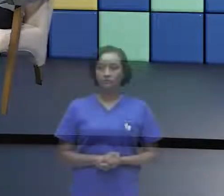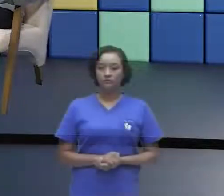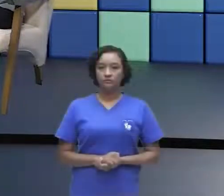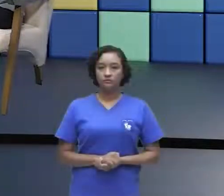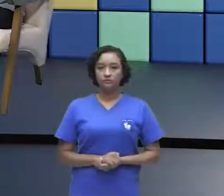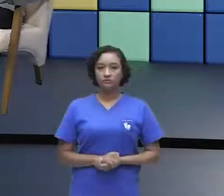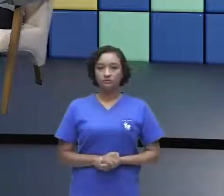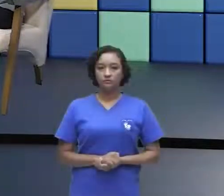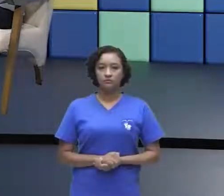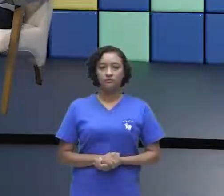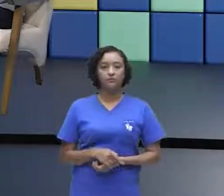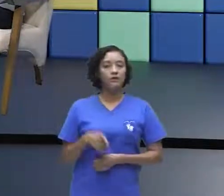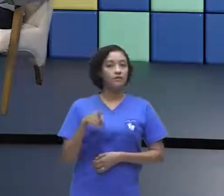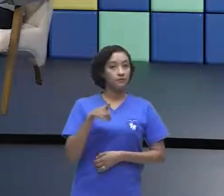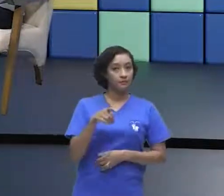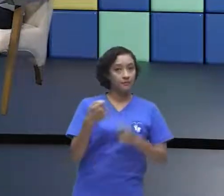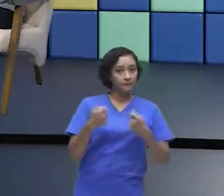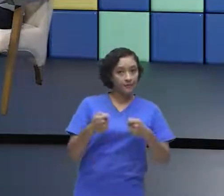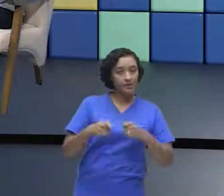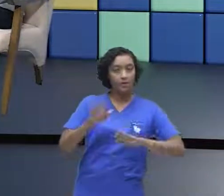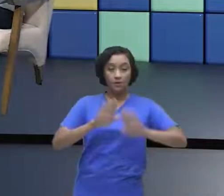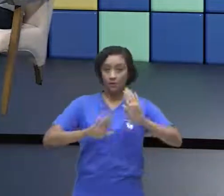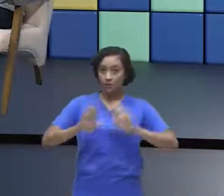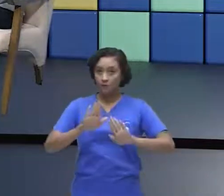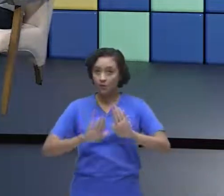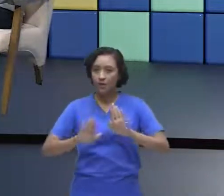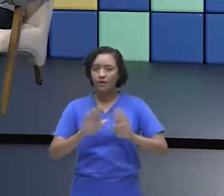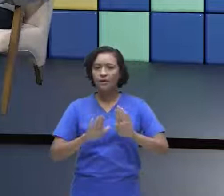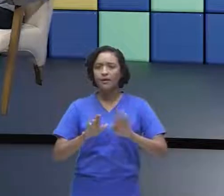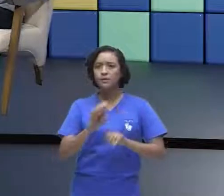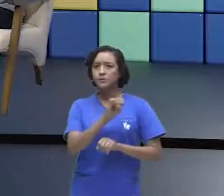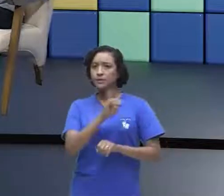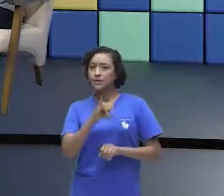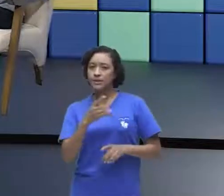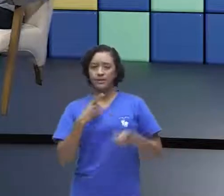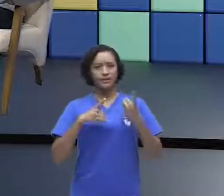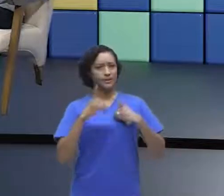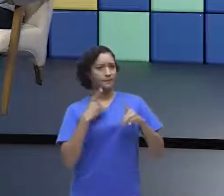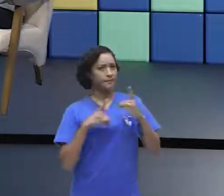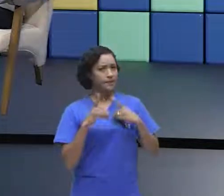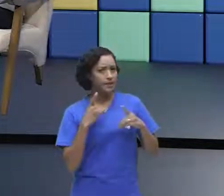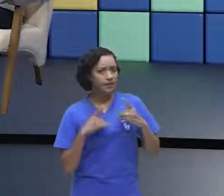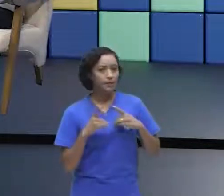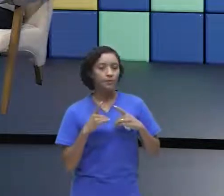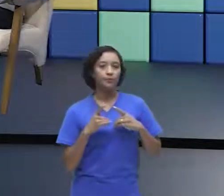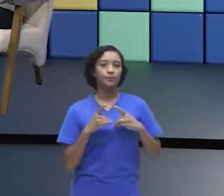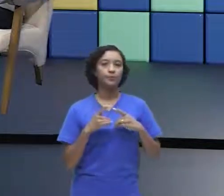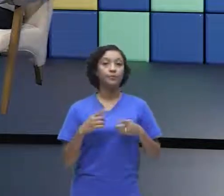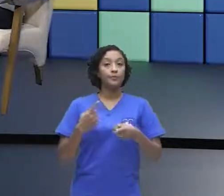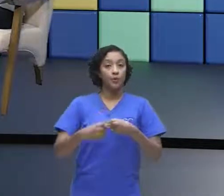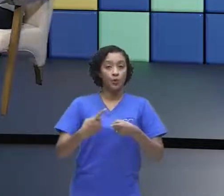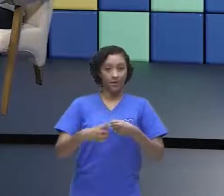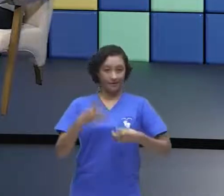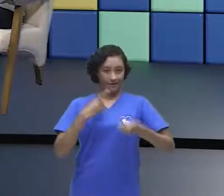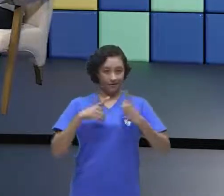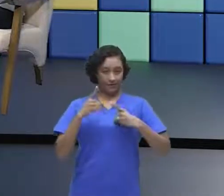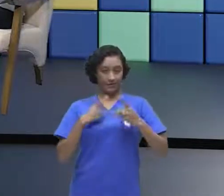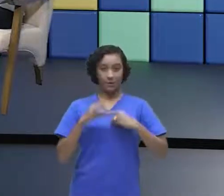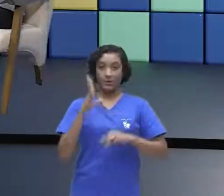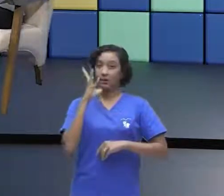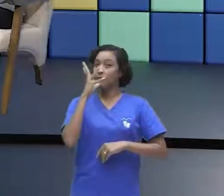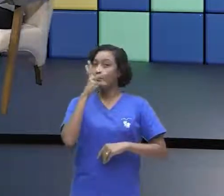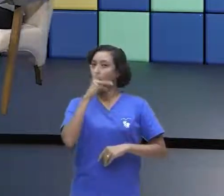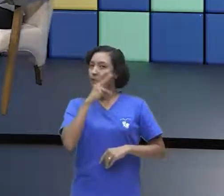Porque quando a depressão é algo já mais duradouro. Então, assim, na depressão, a pessoa ela